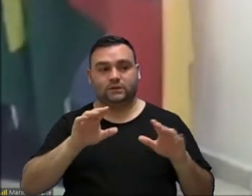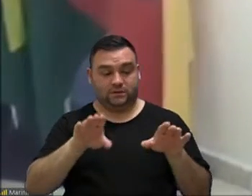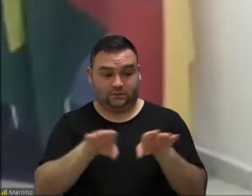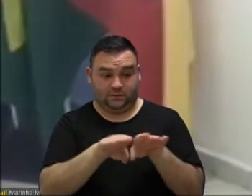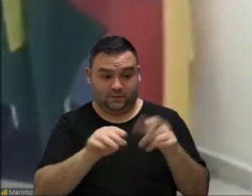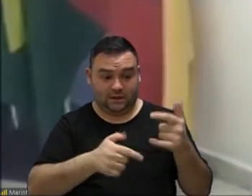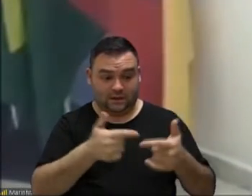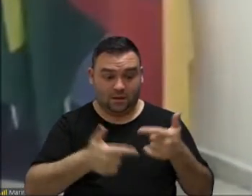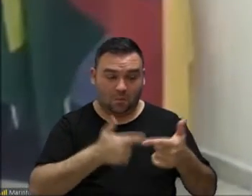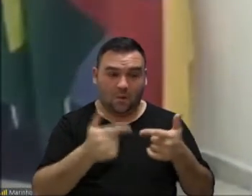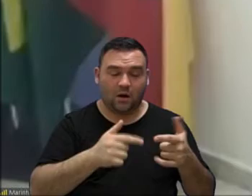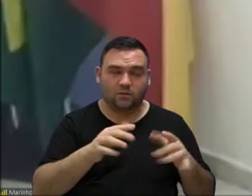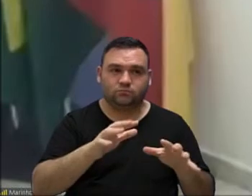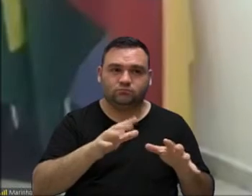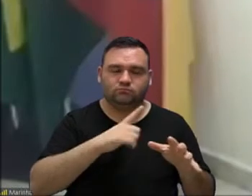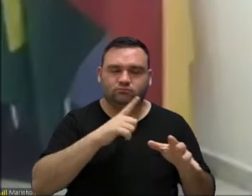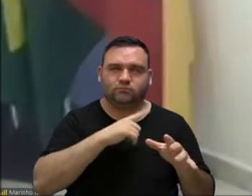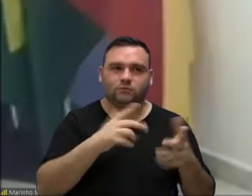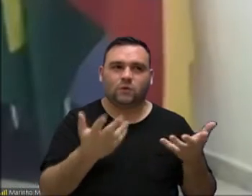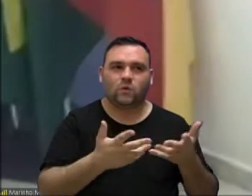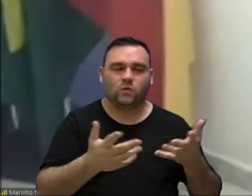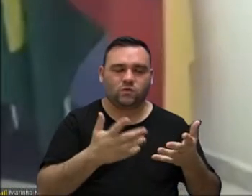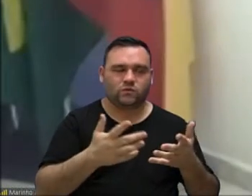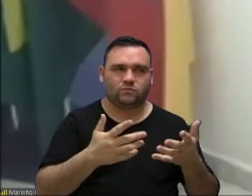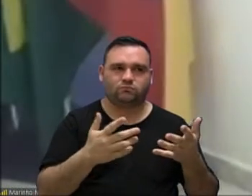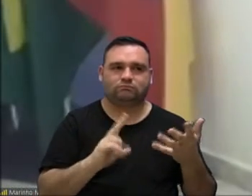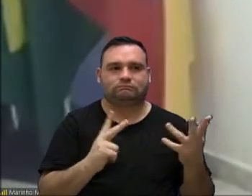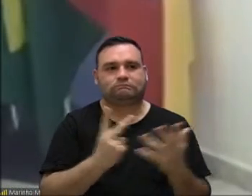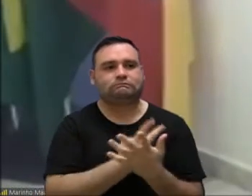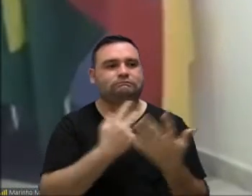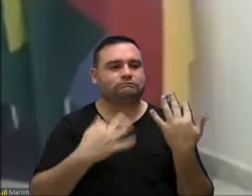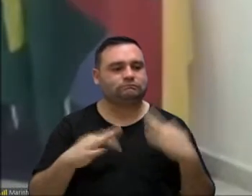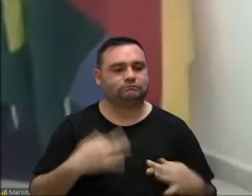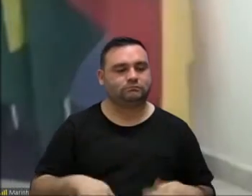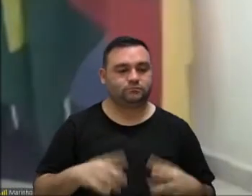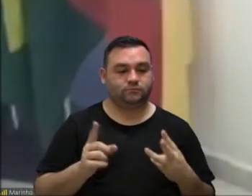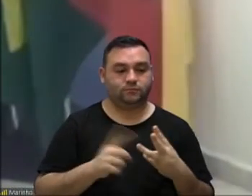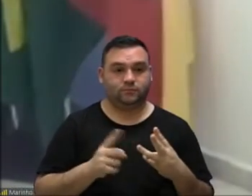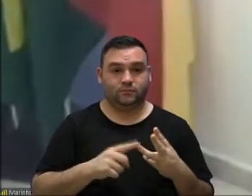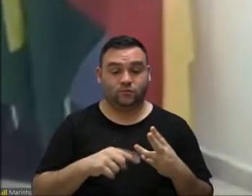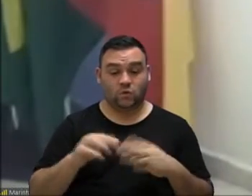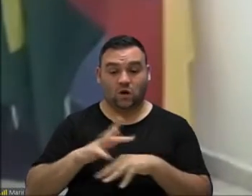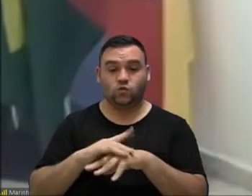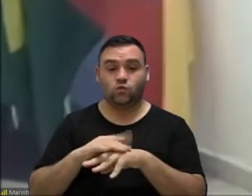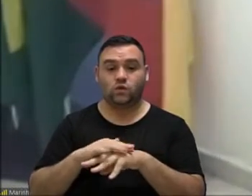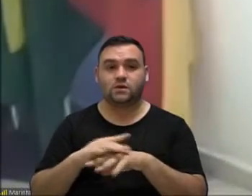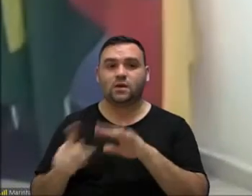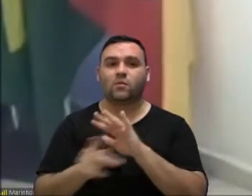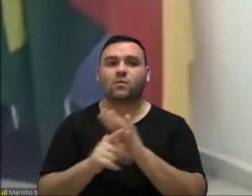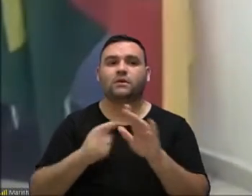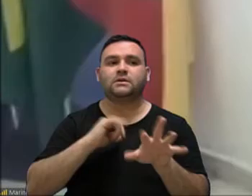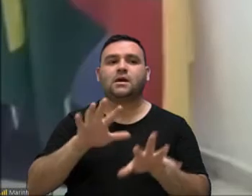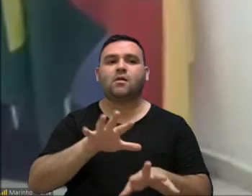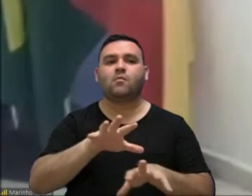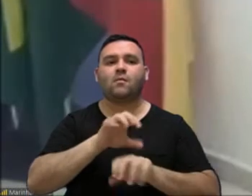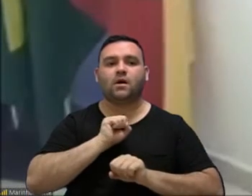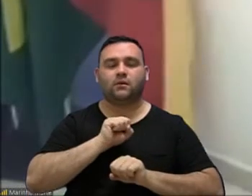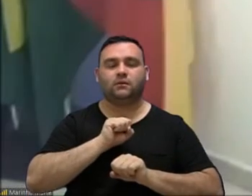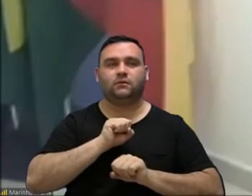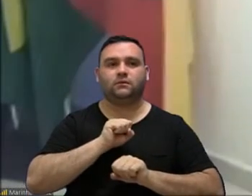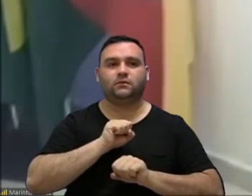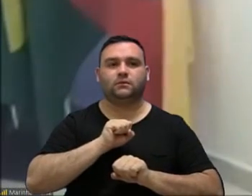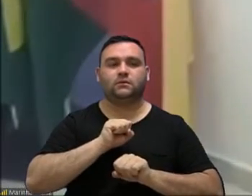acidente de trabalho para efeito deste capítulo três a doença proveniente de contaminação